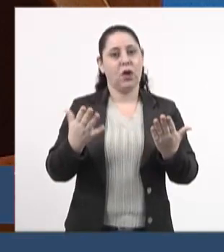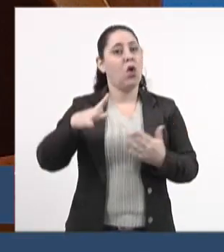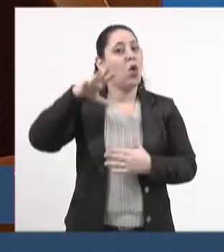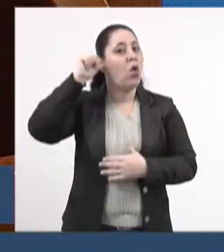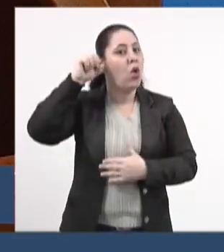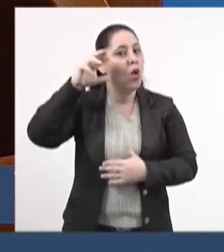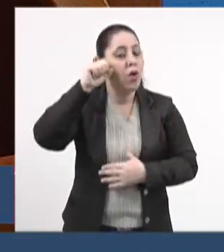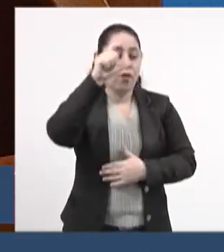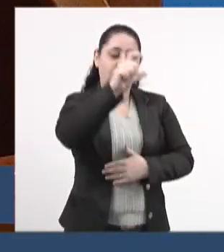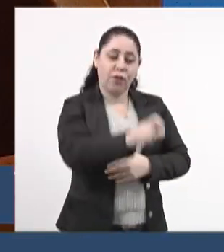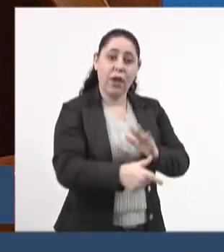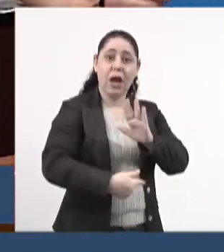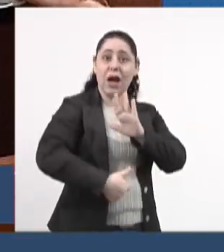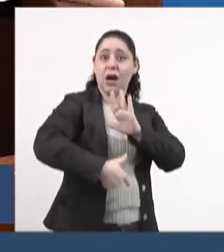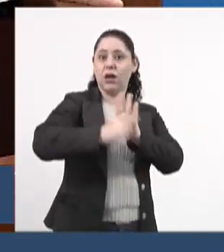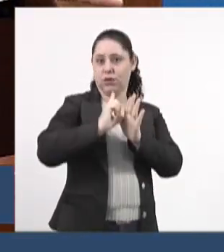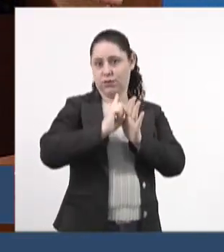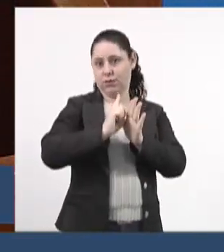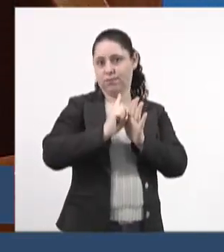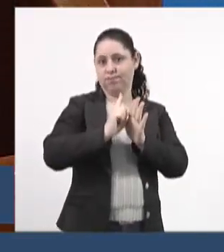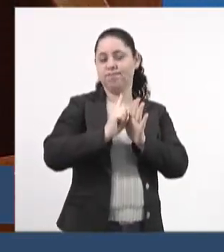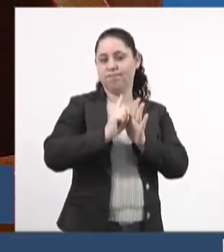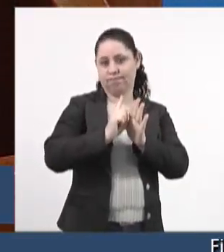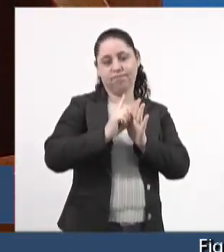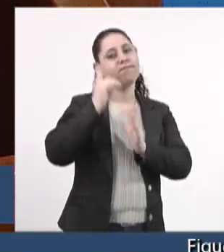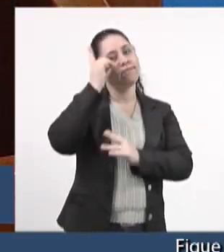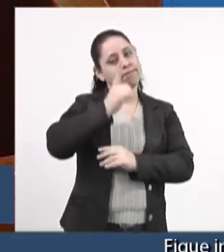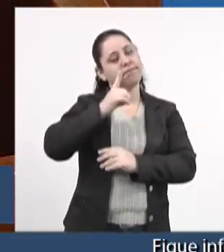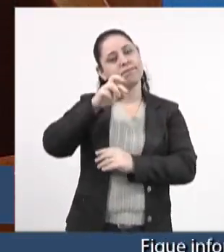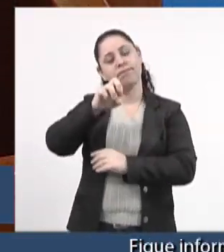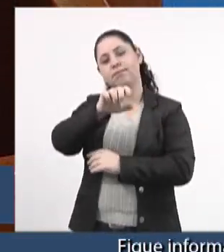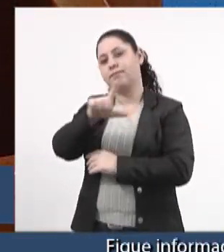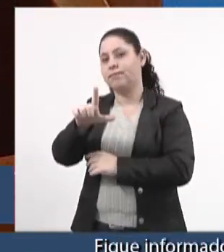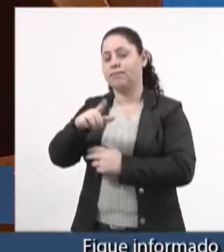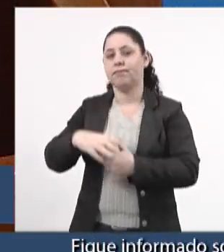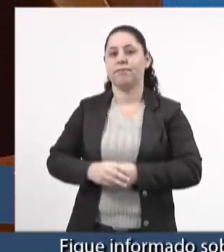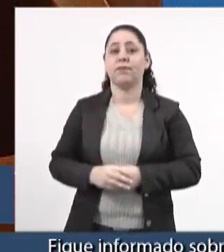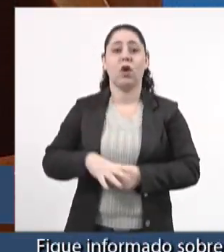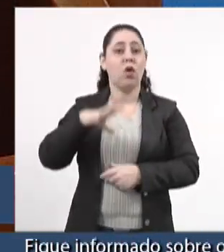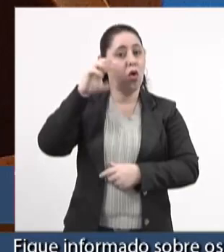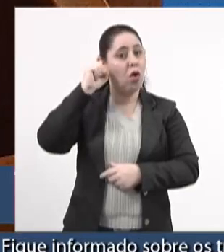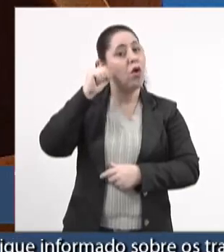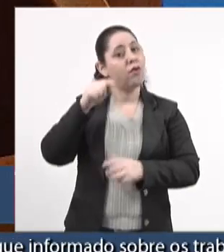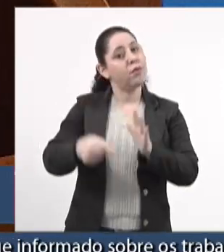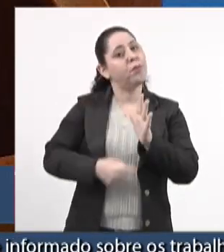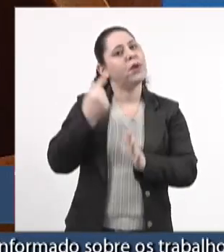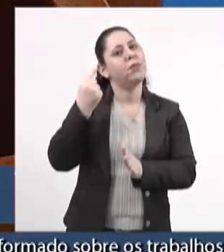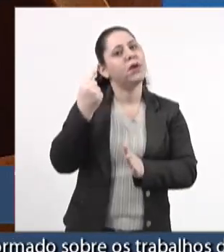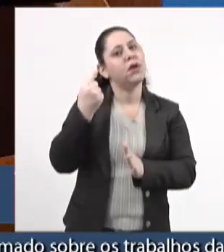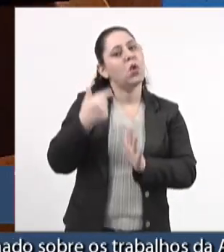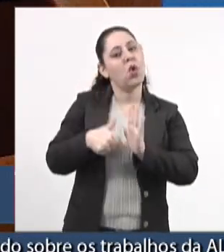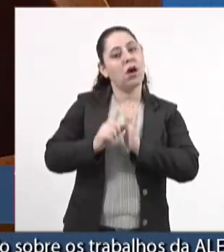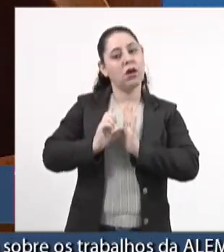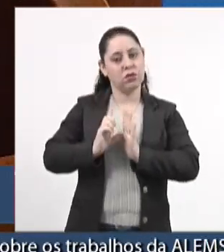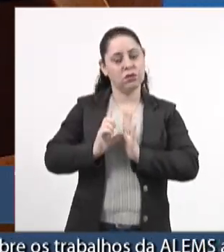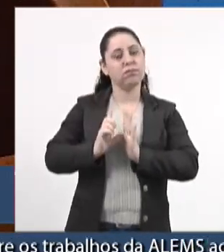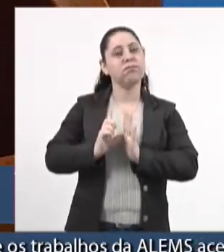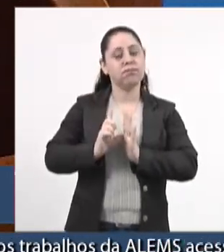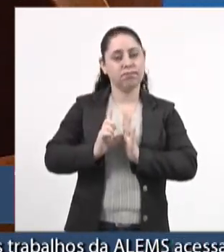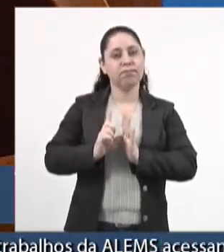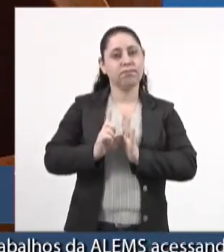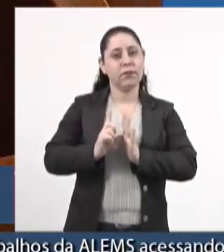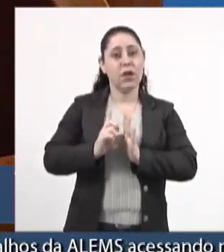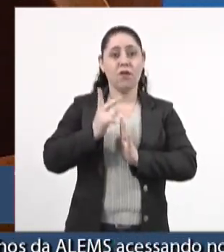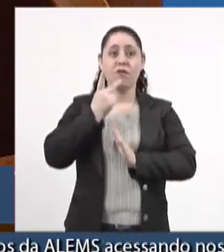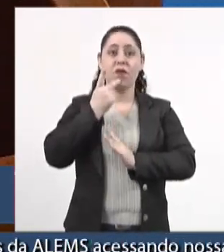escute o lado dele primeiro. Deputado Rafael, escute o lado do professor primeiro. Antes